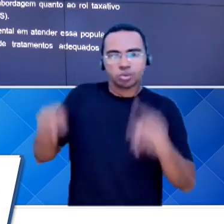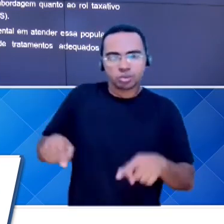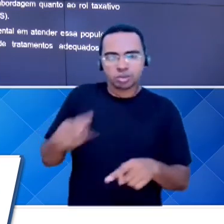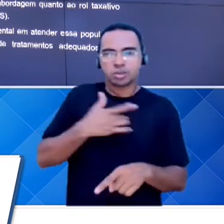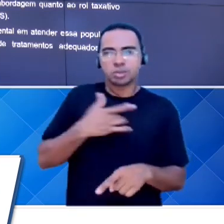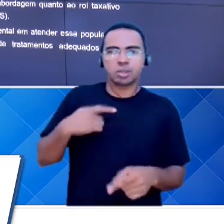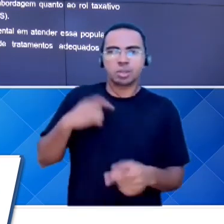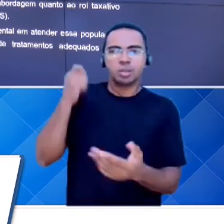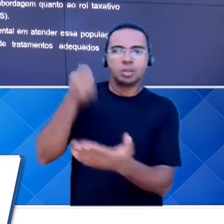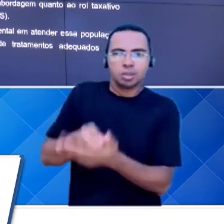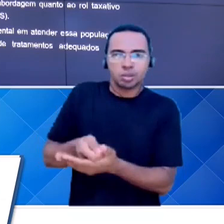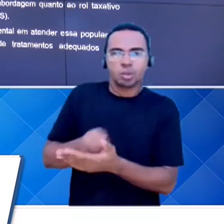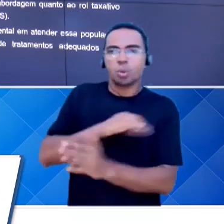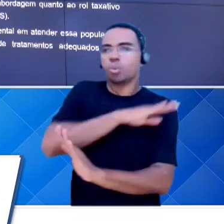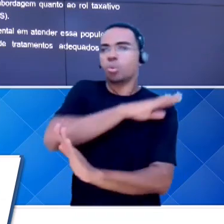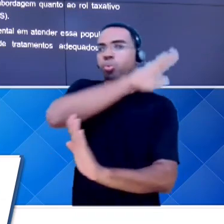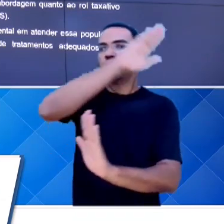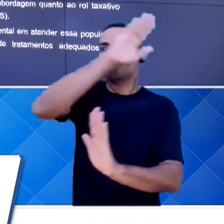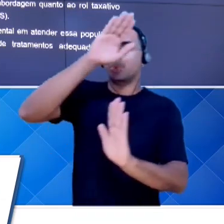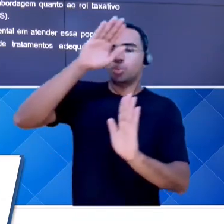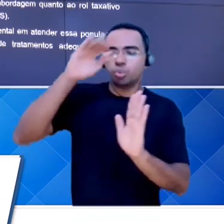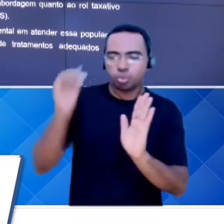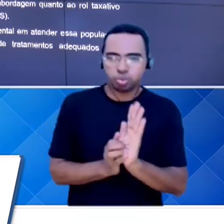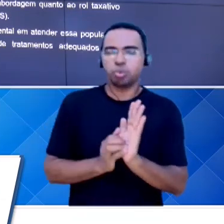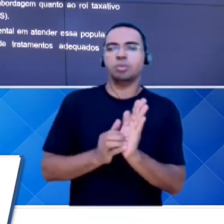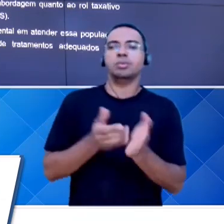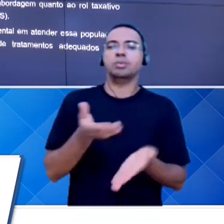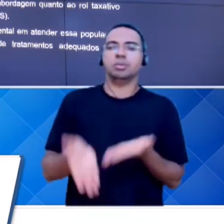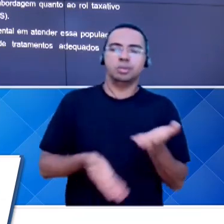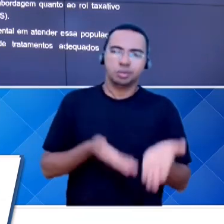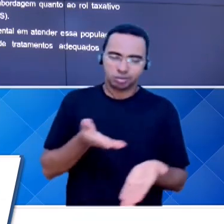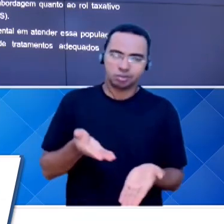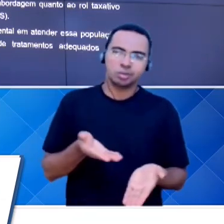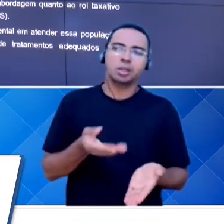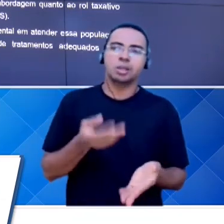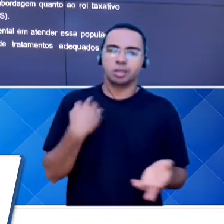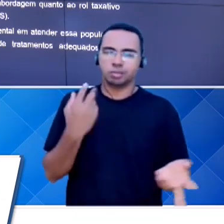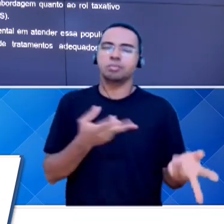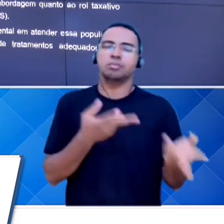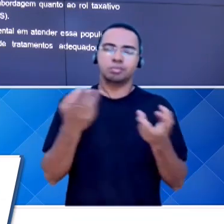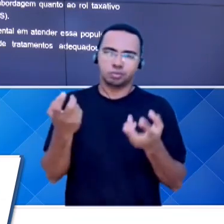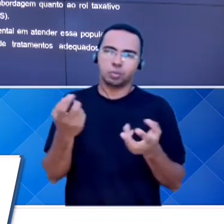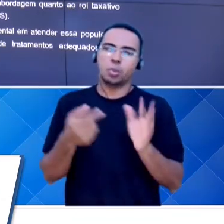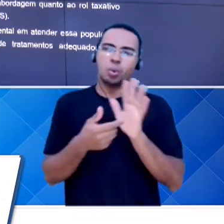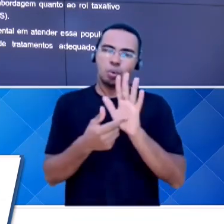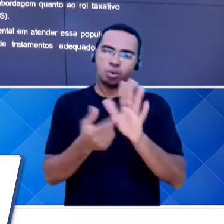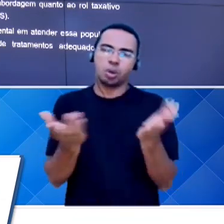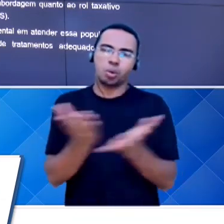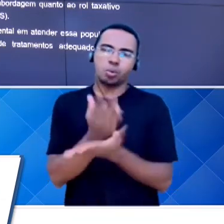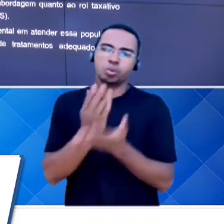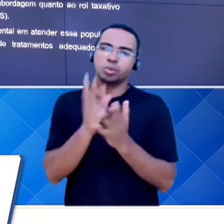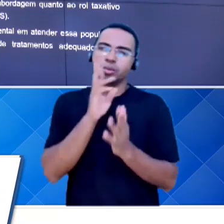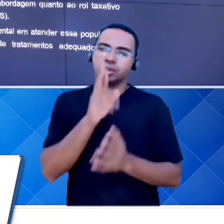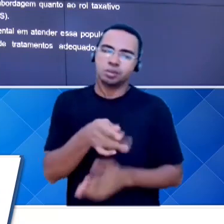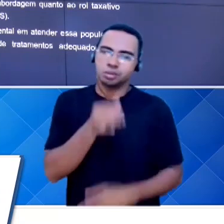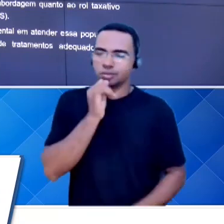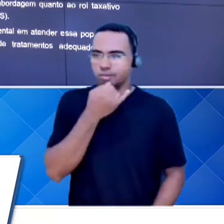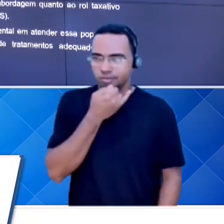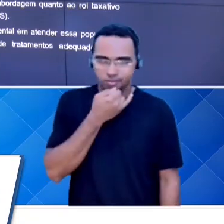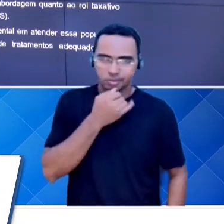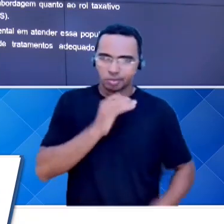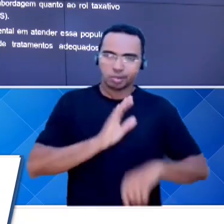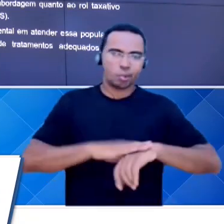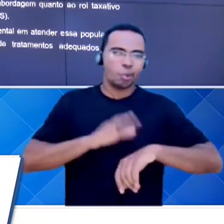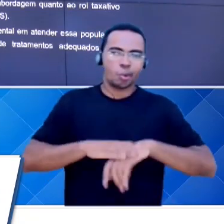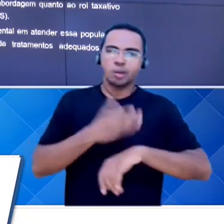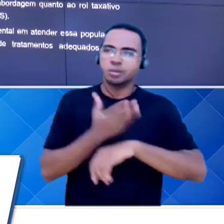custeio integral deste tratamento. E a gente tem observado, e aí eu vou mostrar para vocês os resultados, que infelizmente isso na prática também não